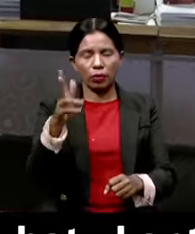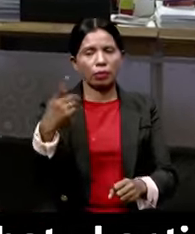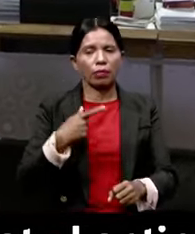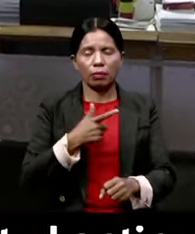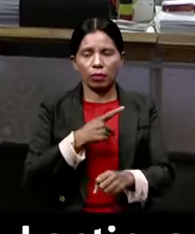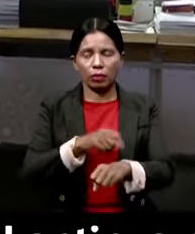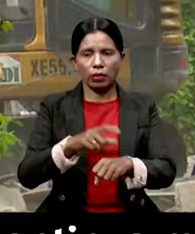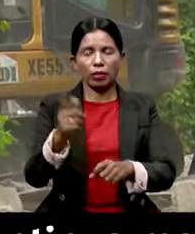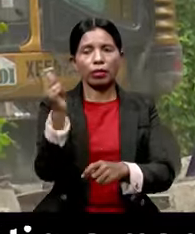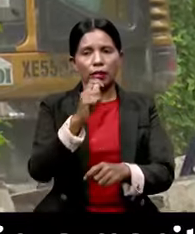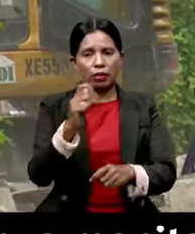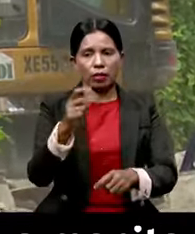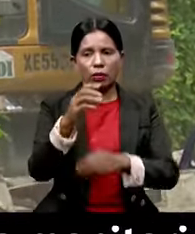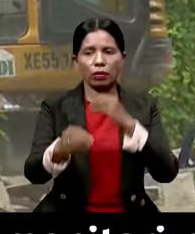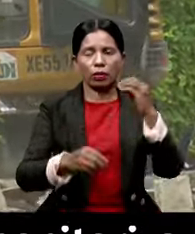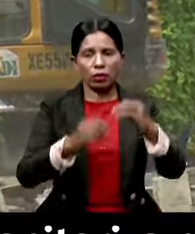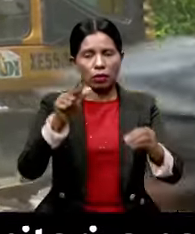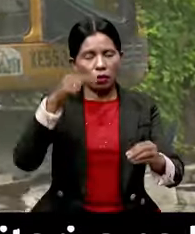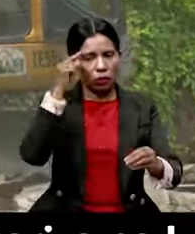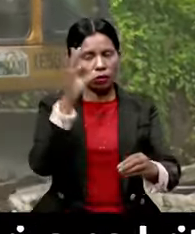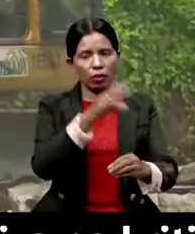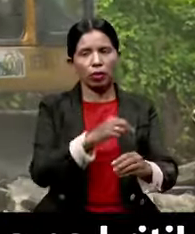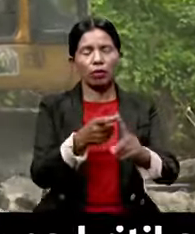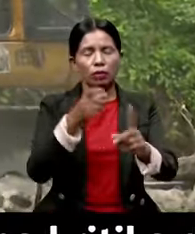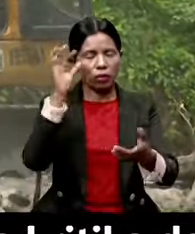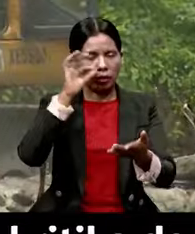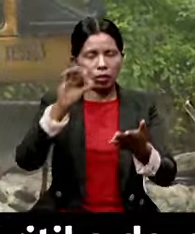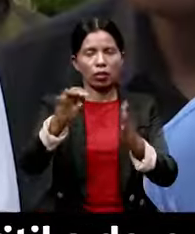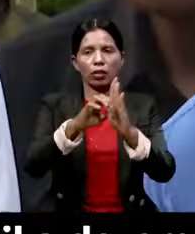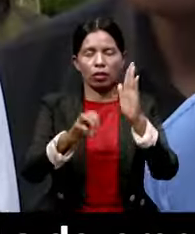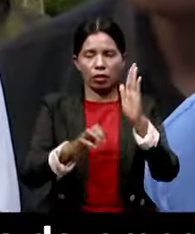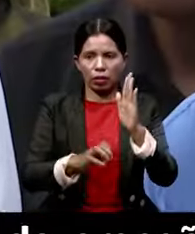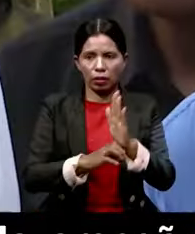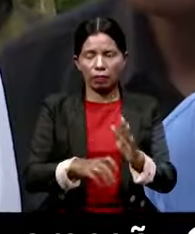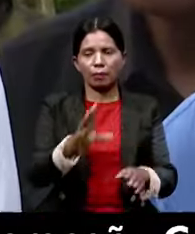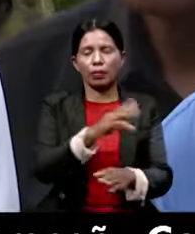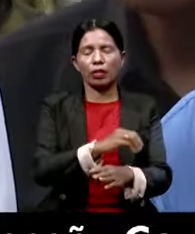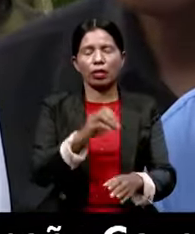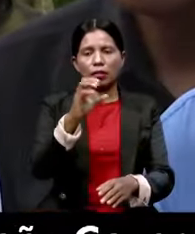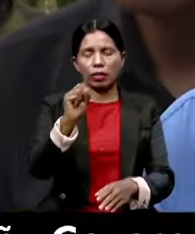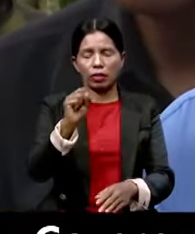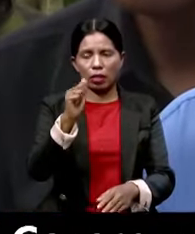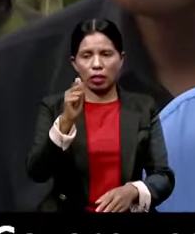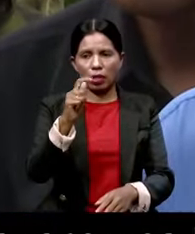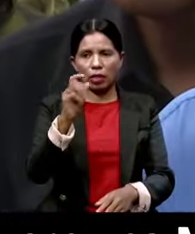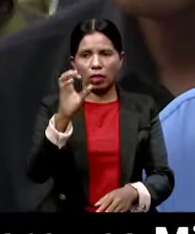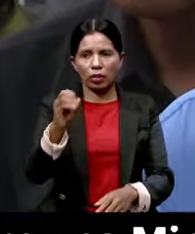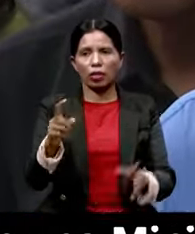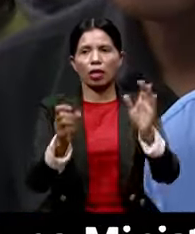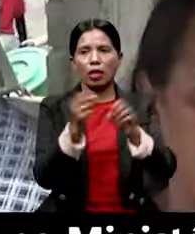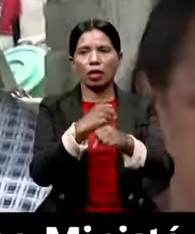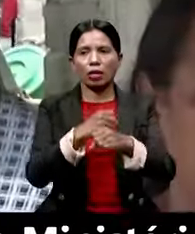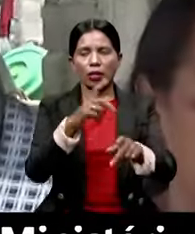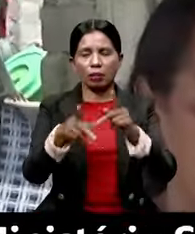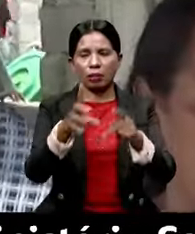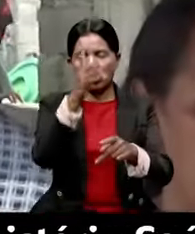NE, relaciona a evicção NEB Governo, Lihusse Secretaria Estado Assunto Toponímia na Organização Urbana, Aloba Habitante, Sira e a